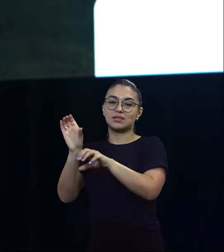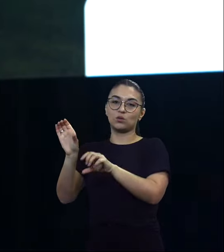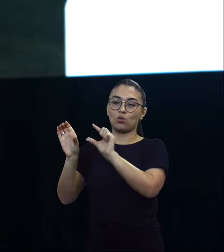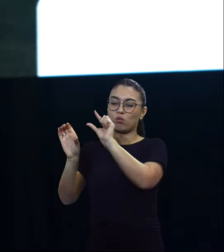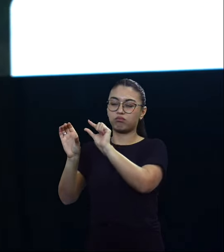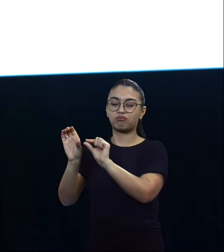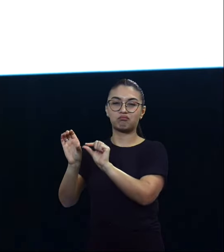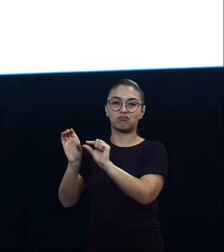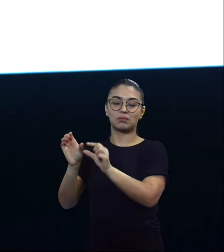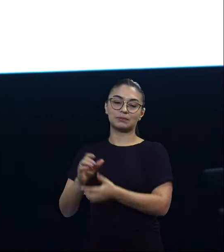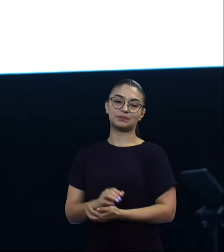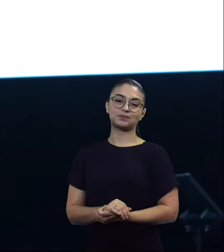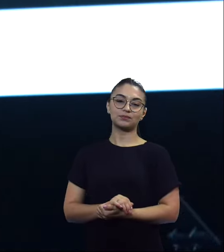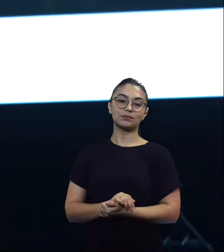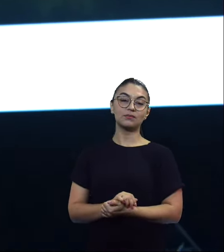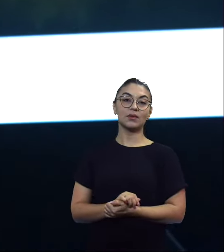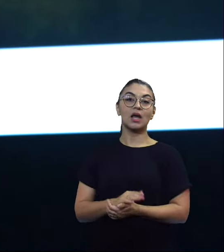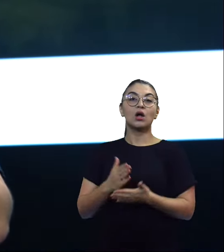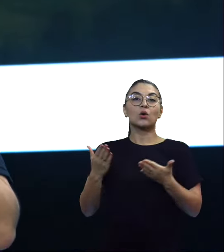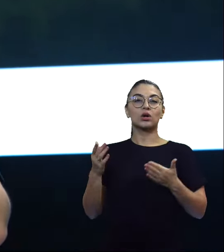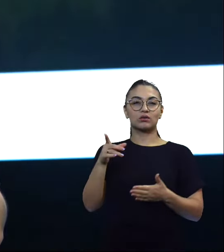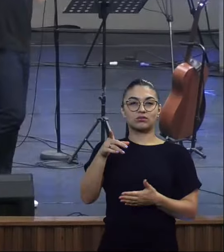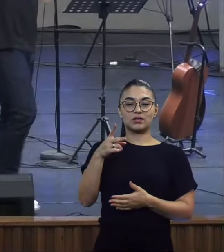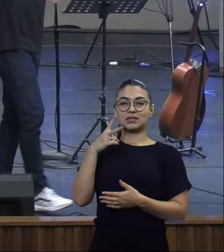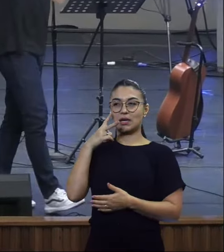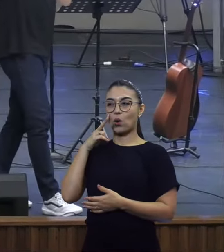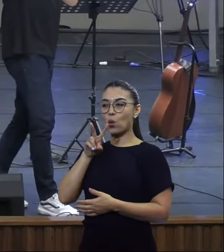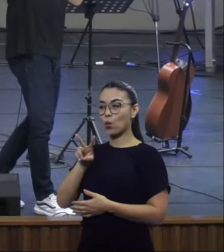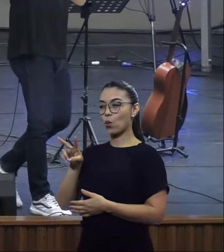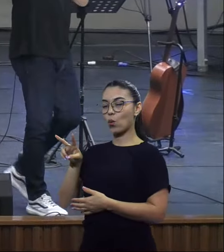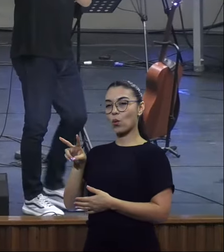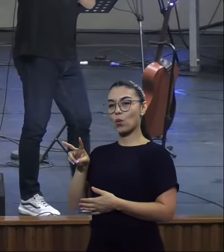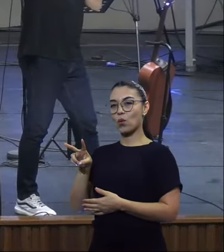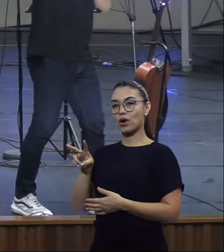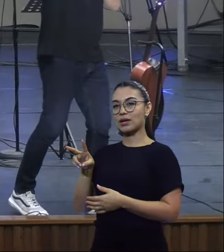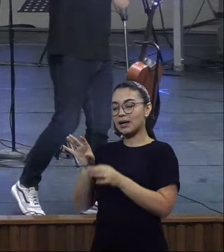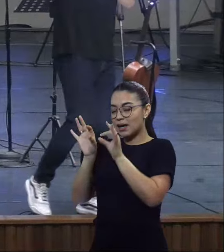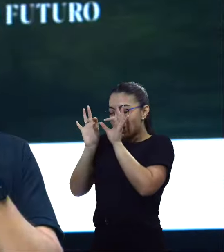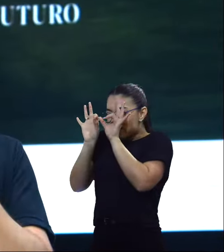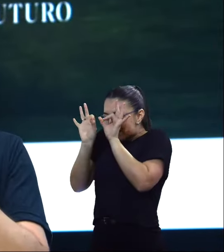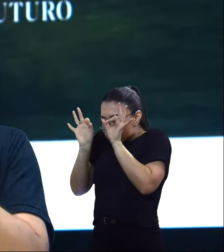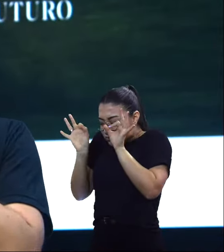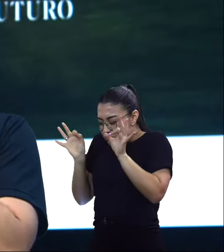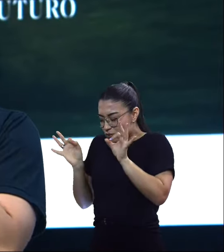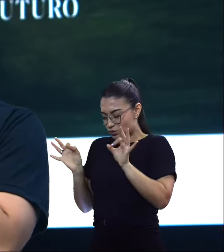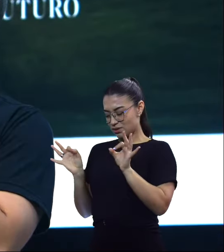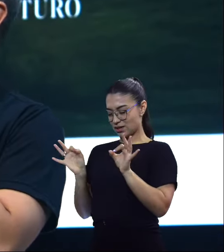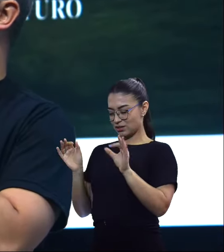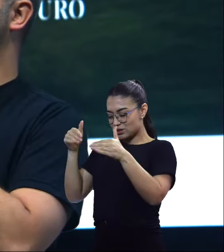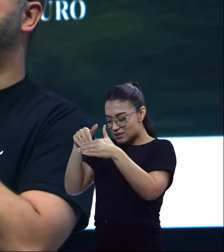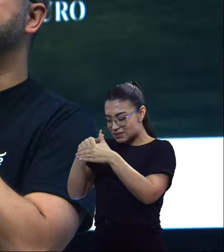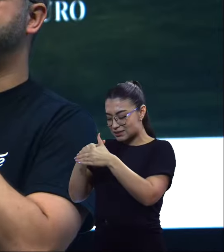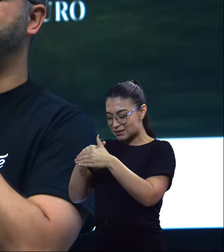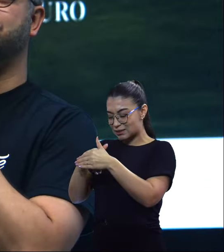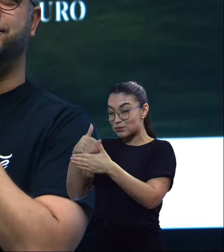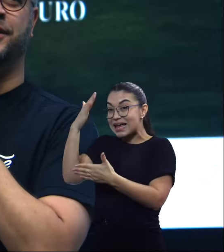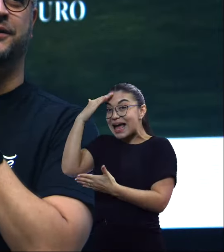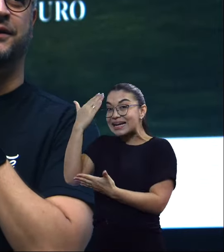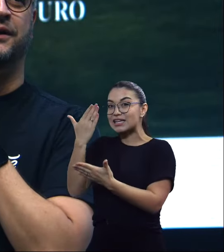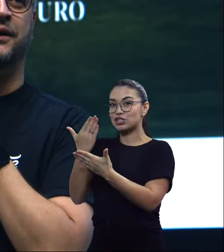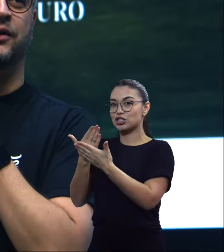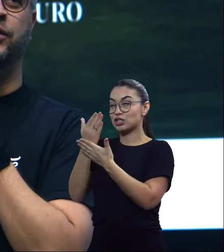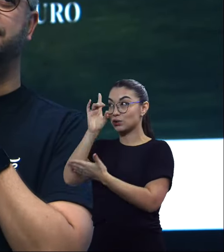Agora, quando você olha de uma posição mais humilde, abaixo, acreditando que existe algo ainda maior, ele sempre vai parecer meio